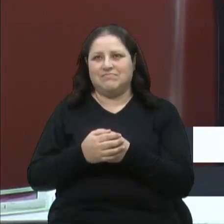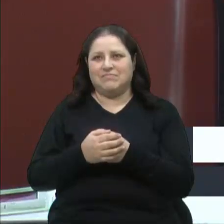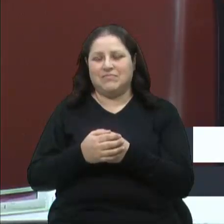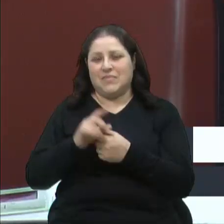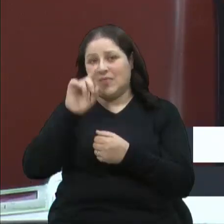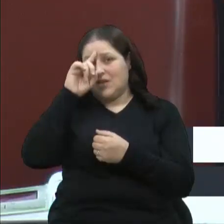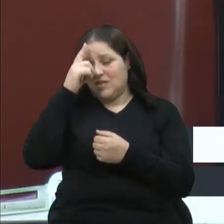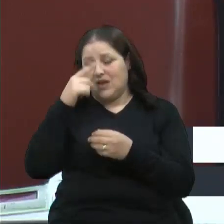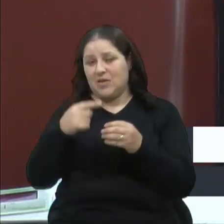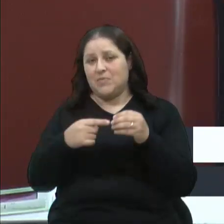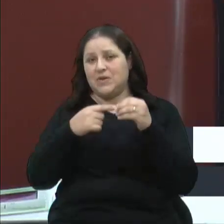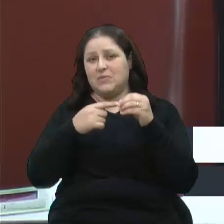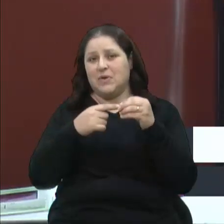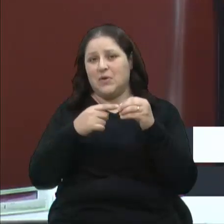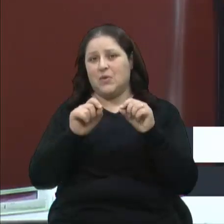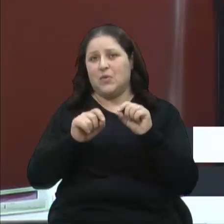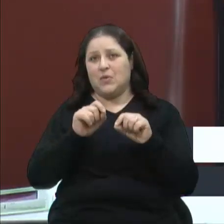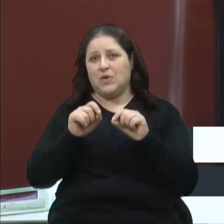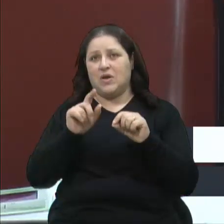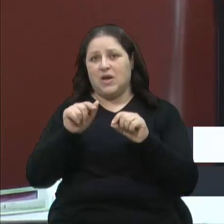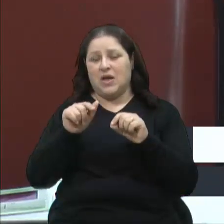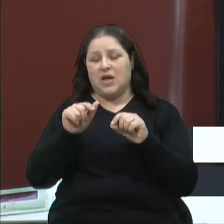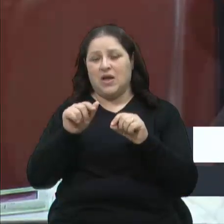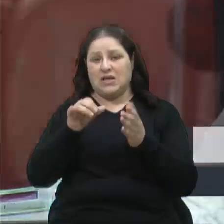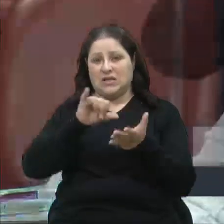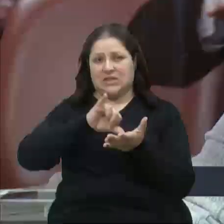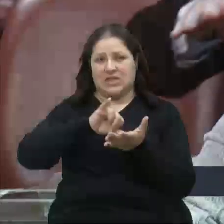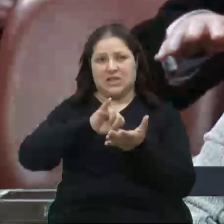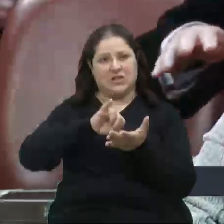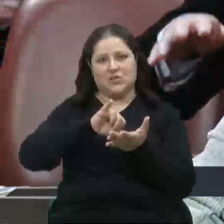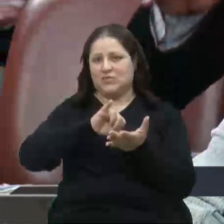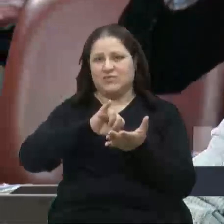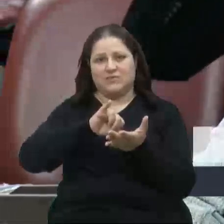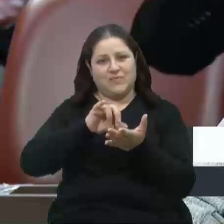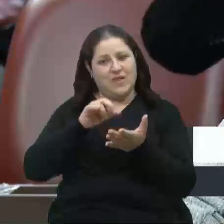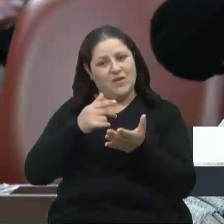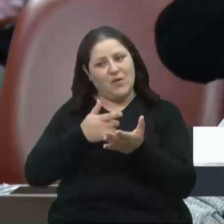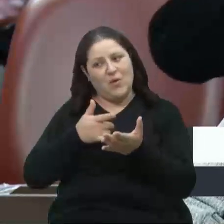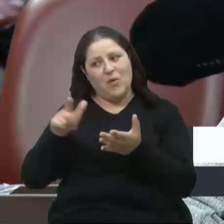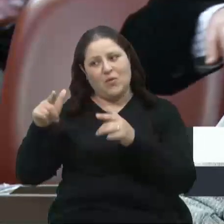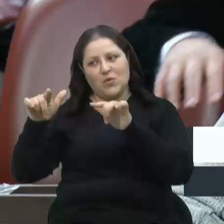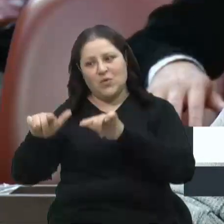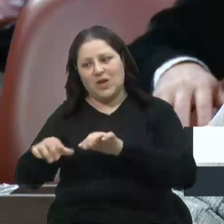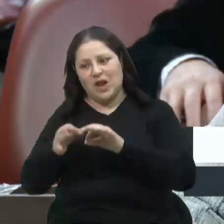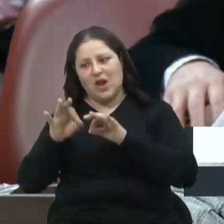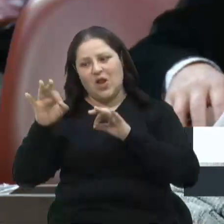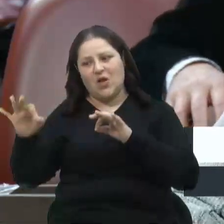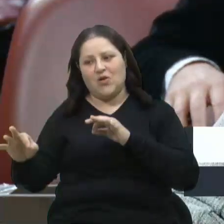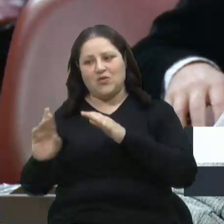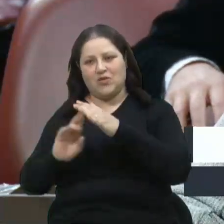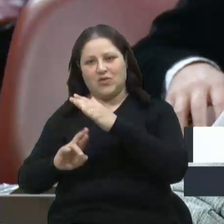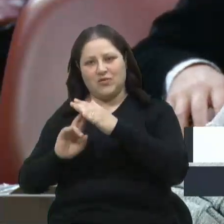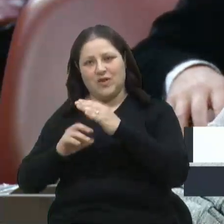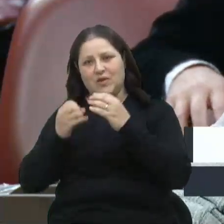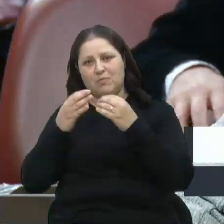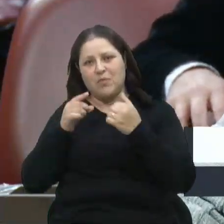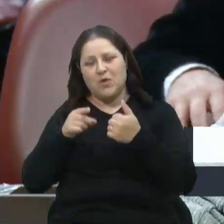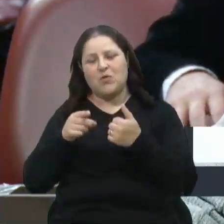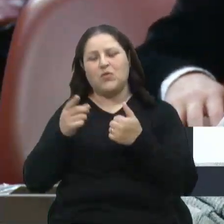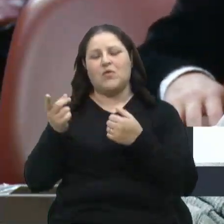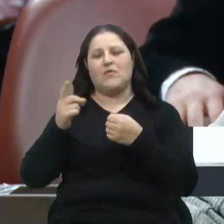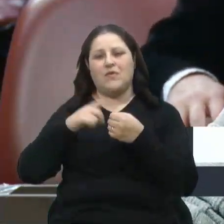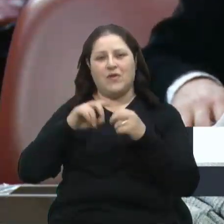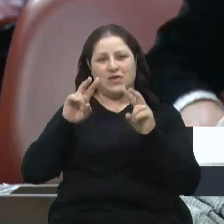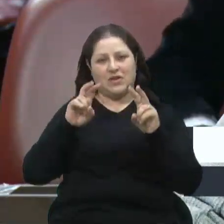ideia principal na época era descentralizar a rodoviária. Que bom que o senhor retomou esse tema e que a gente possa, né, melhorar, porque, querendo